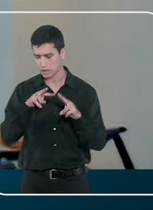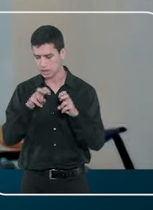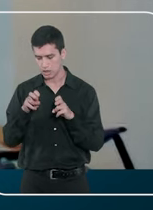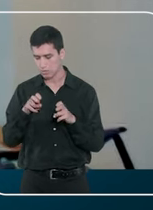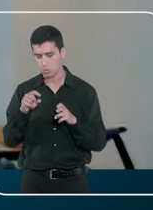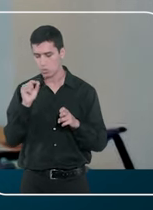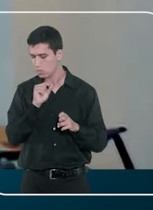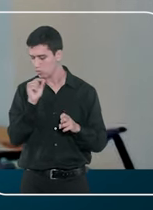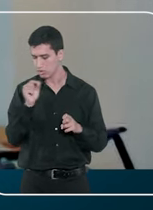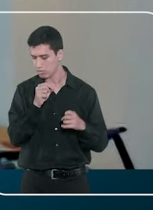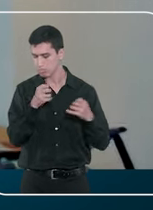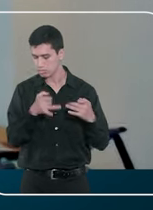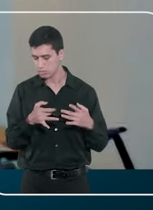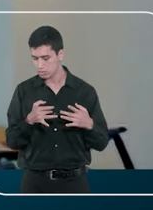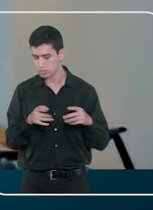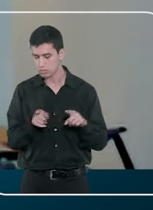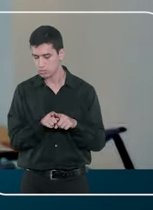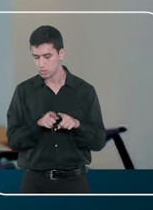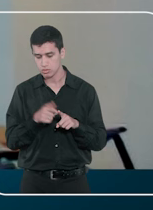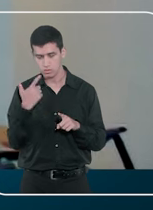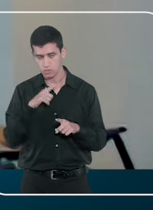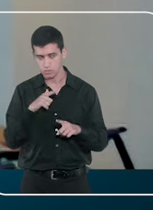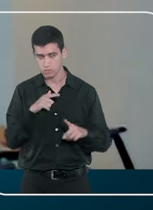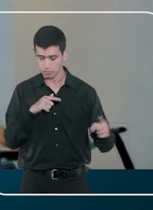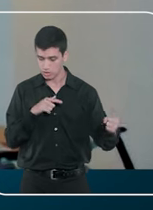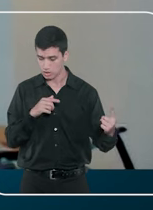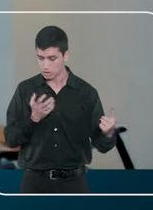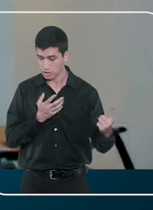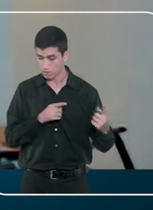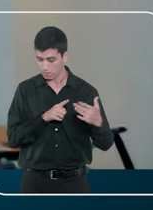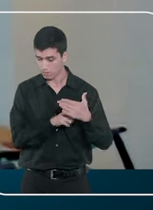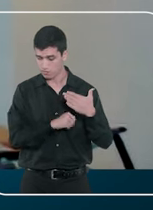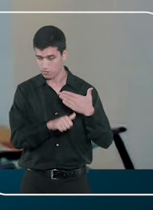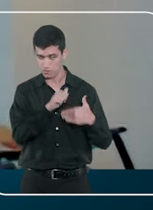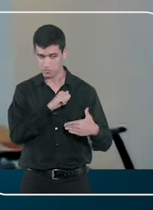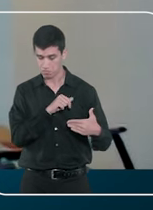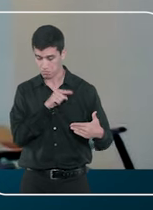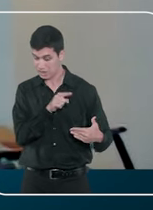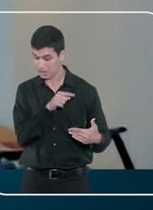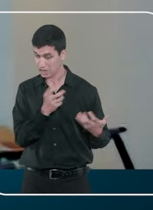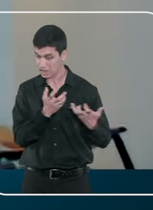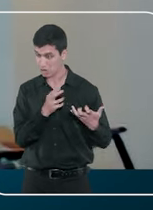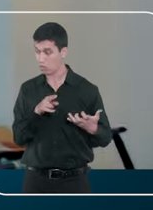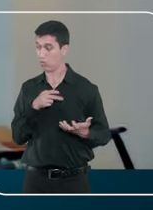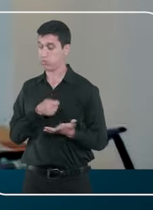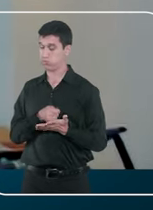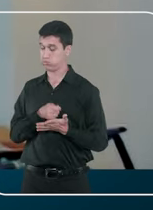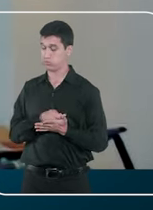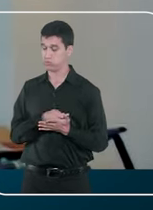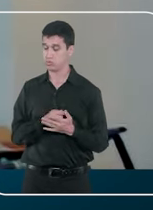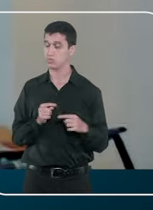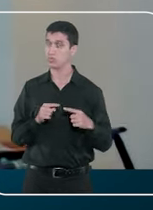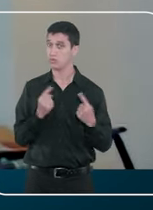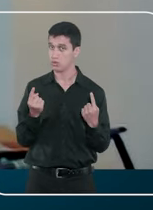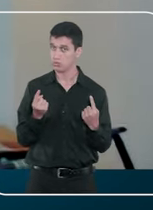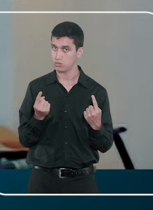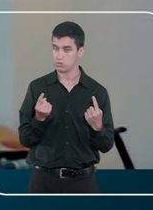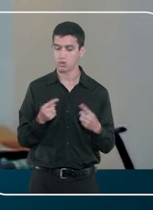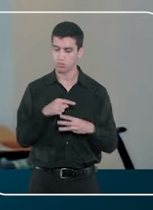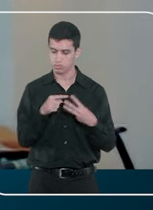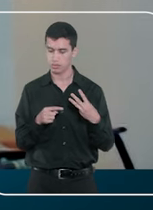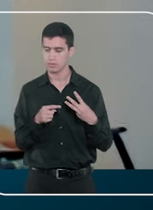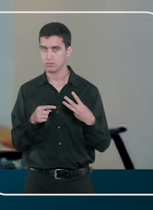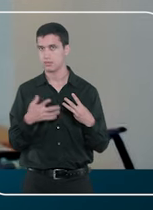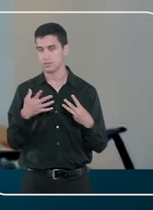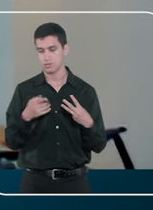e, sobretudo, a voluntariedade desse colaborador. É mais, eu estou apresentando de maneira resumida apenas para sistematização, mas